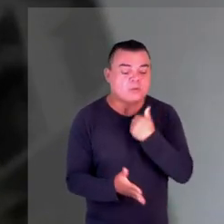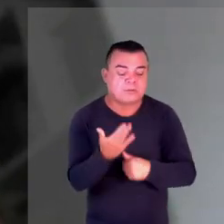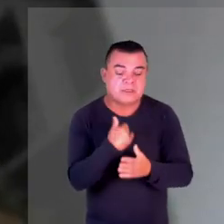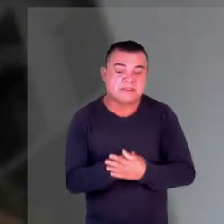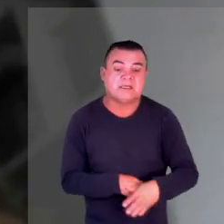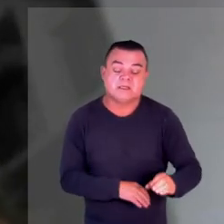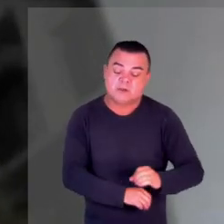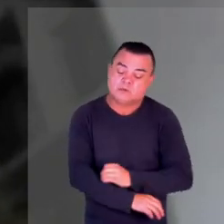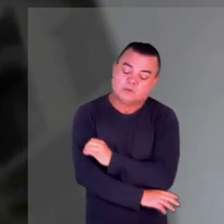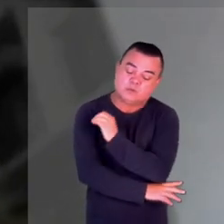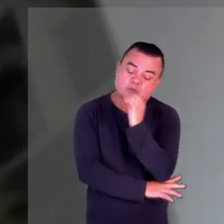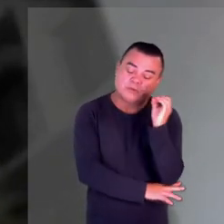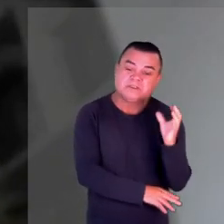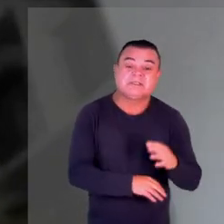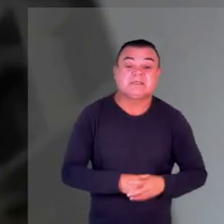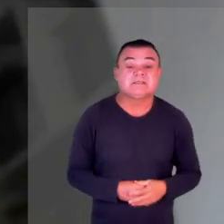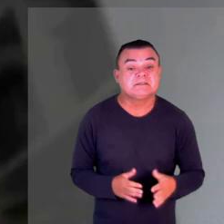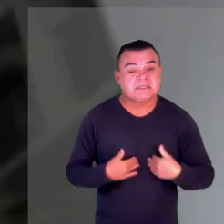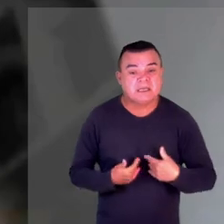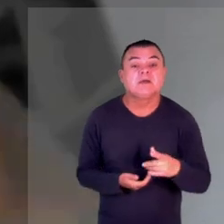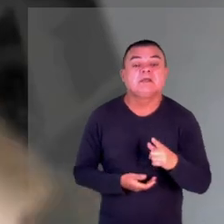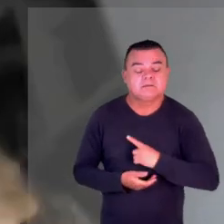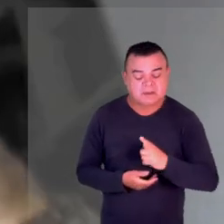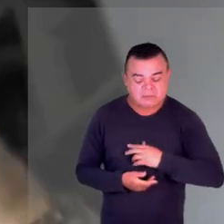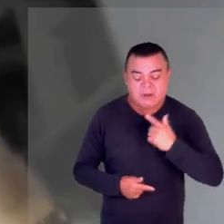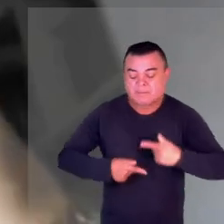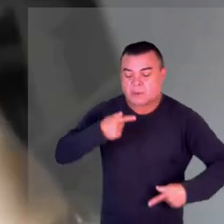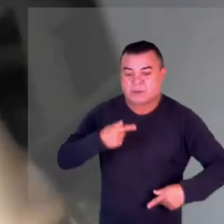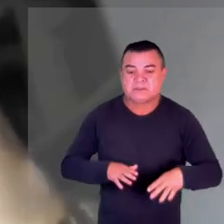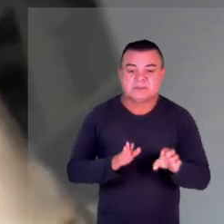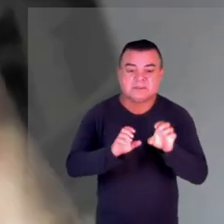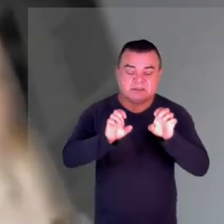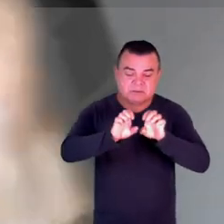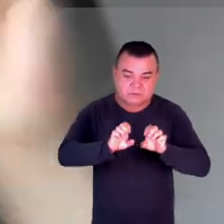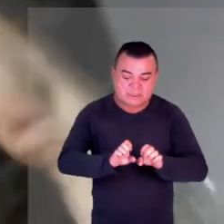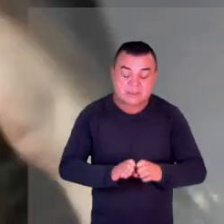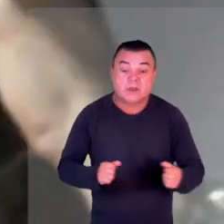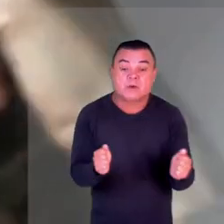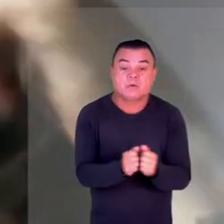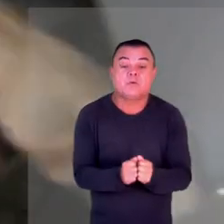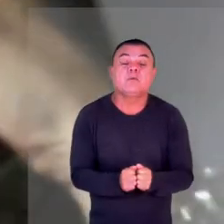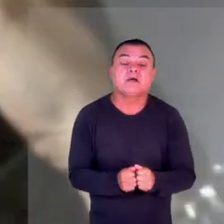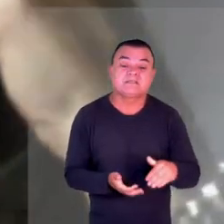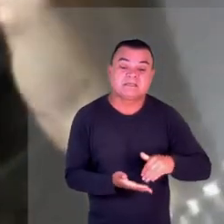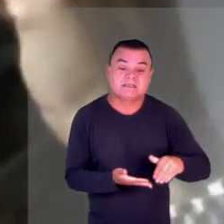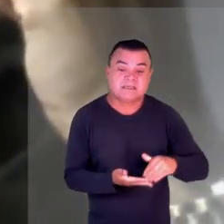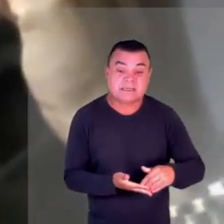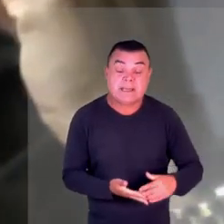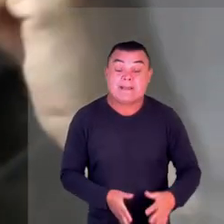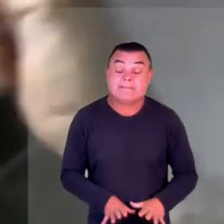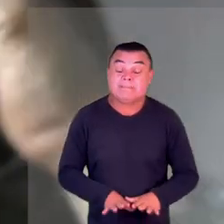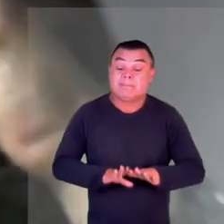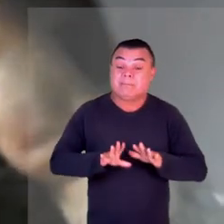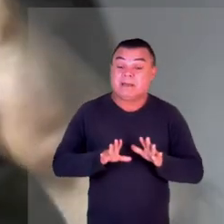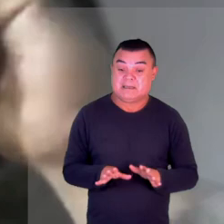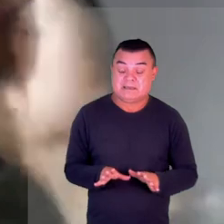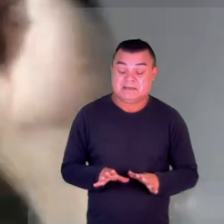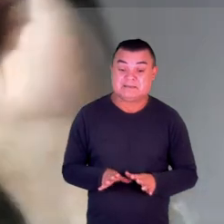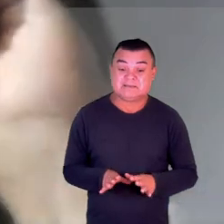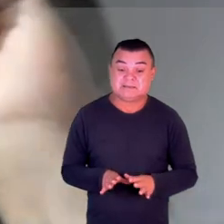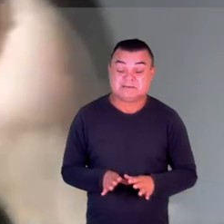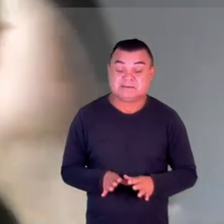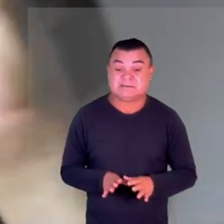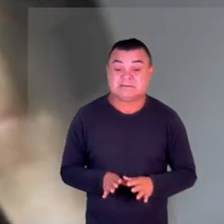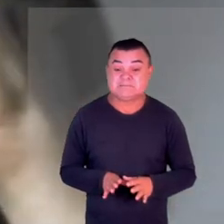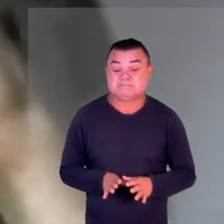assim eh existe uma uma política estruturada com a secretaria mas em em reestruturação então